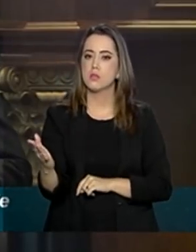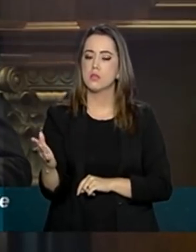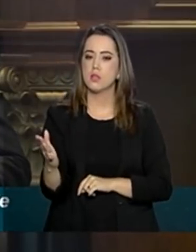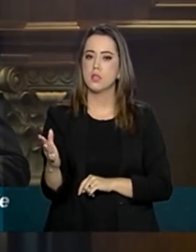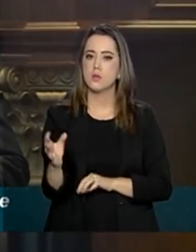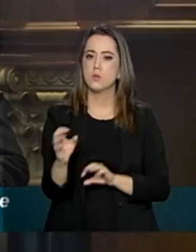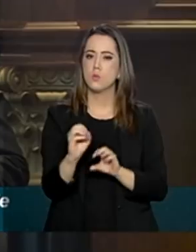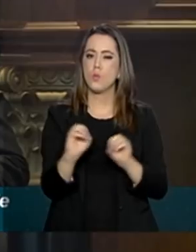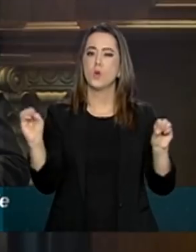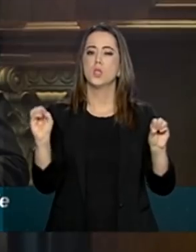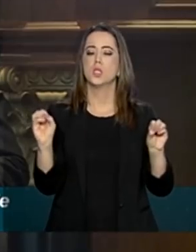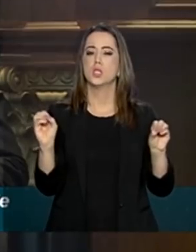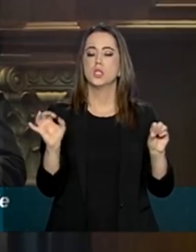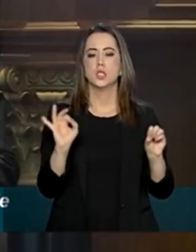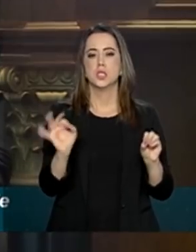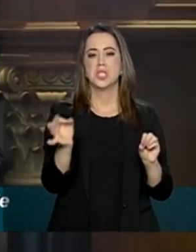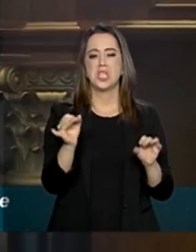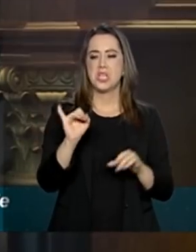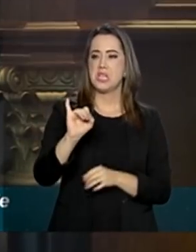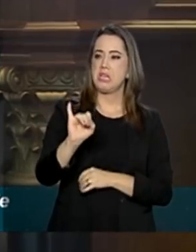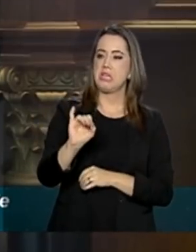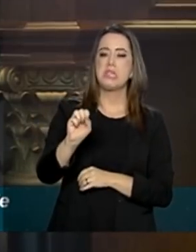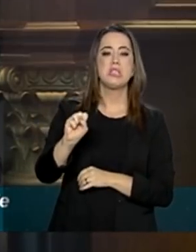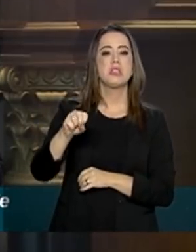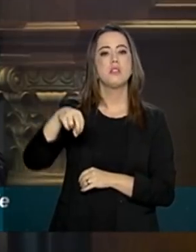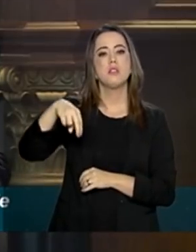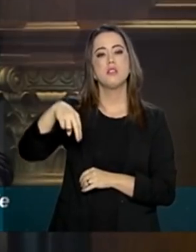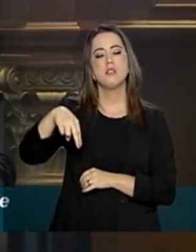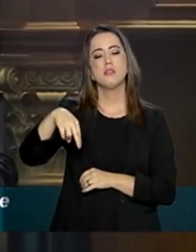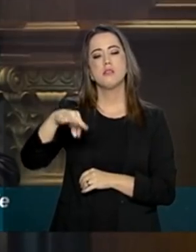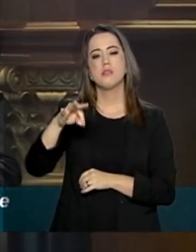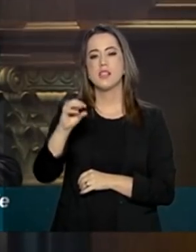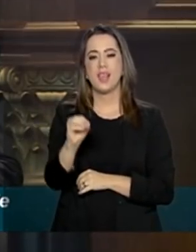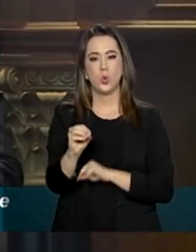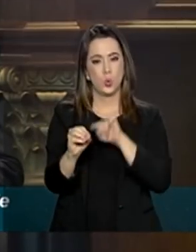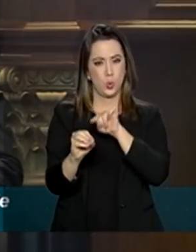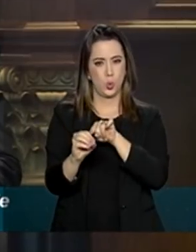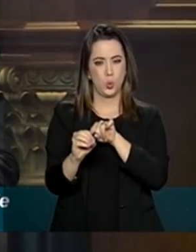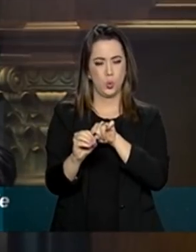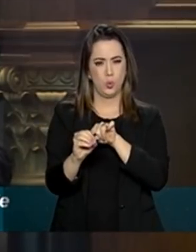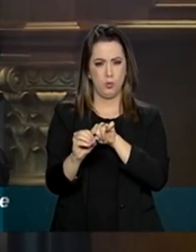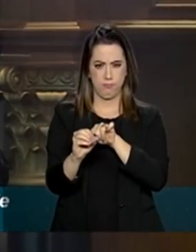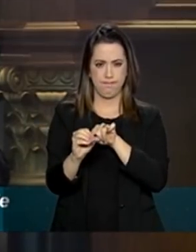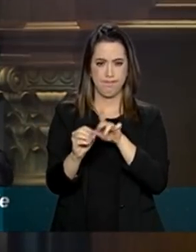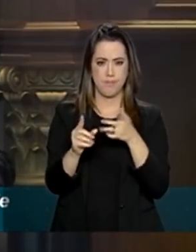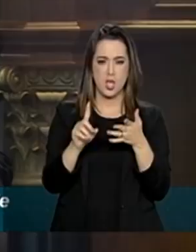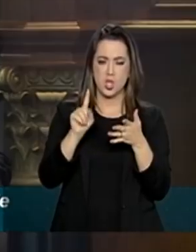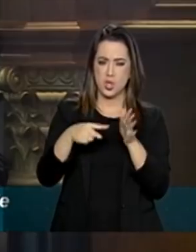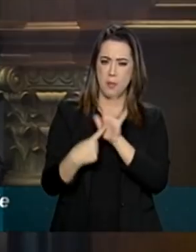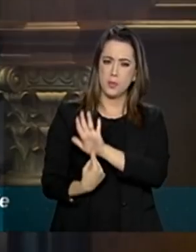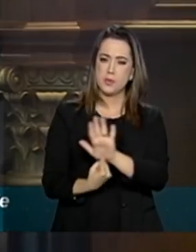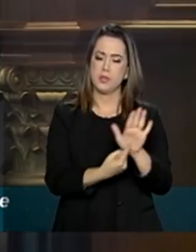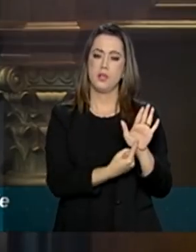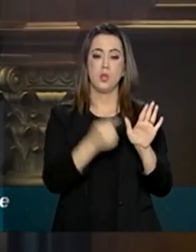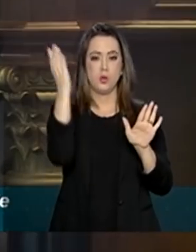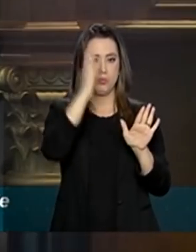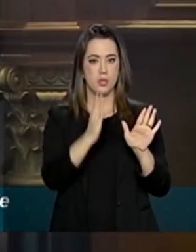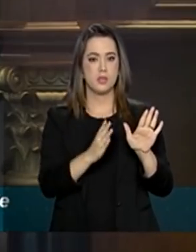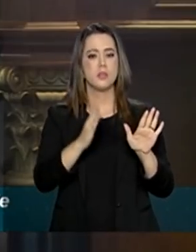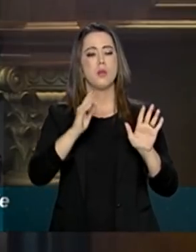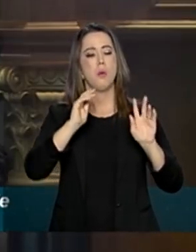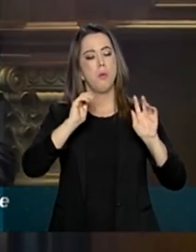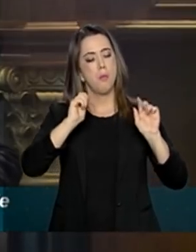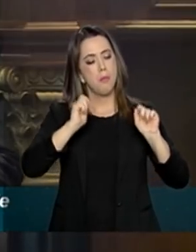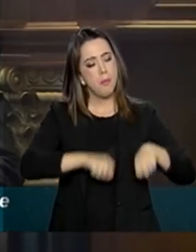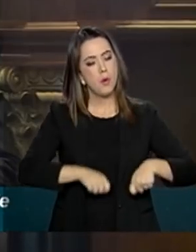isentos, já seria um grande sinalizador de que o Brasil poderia sim